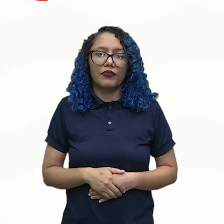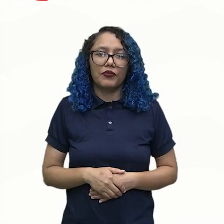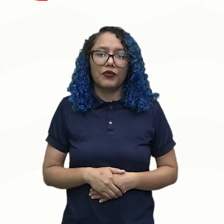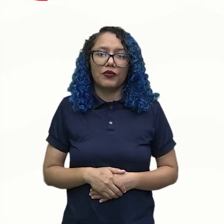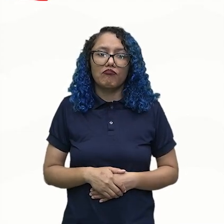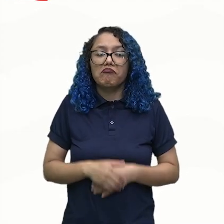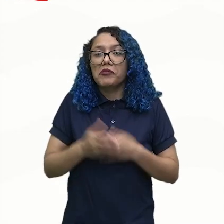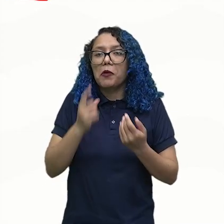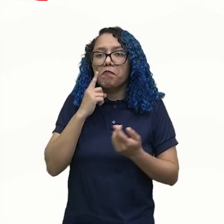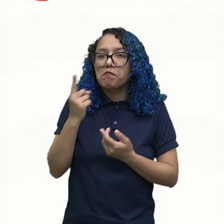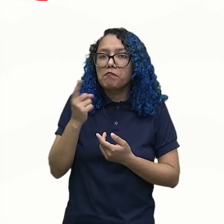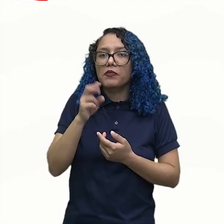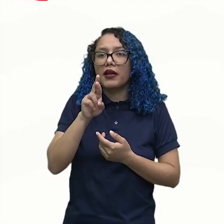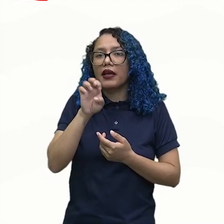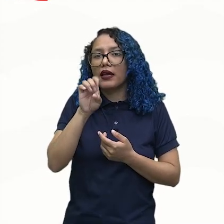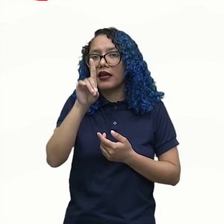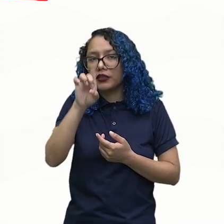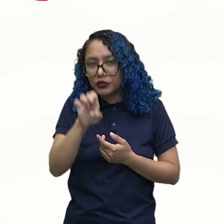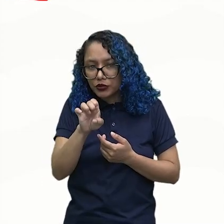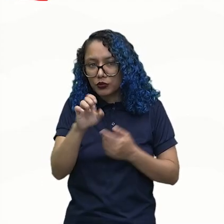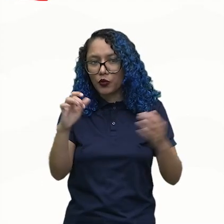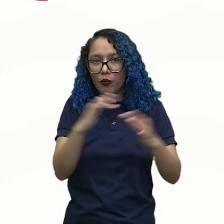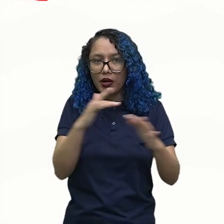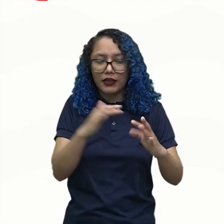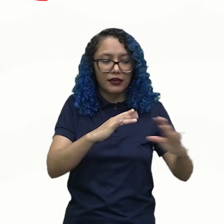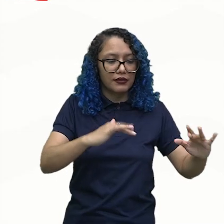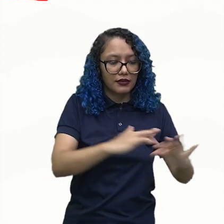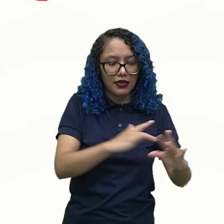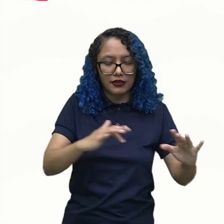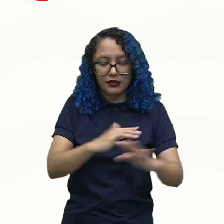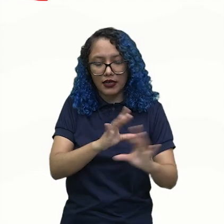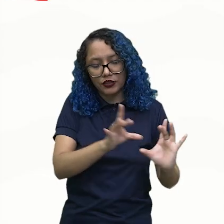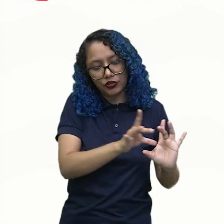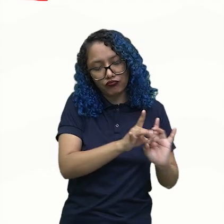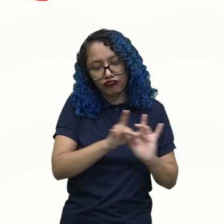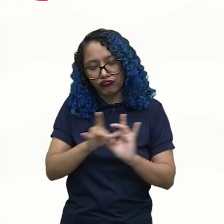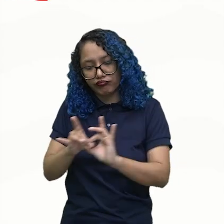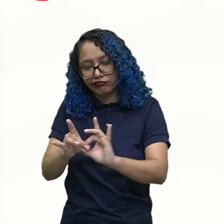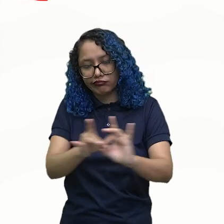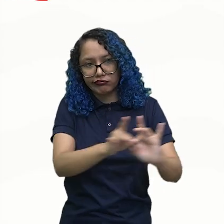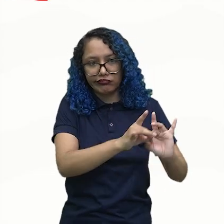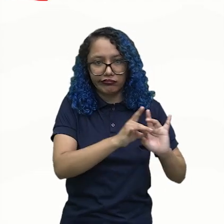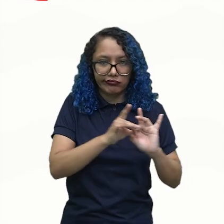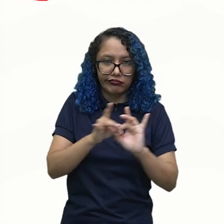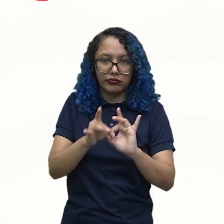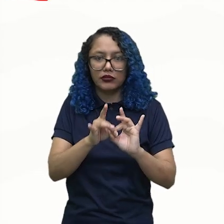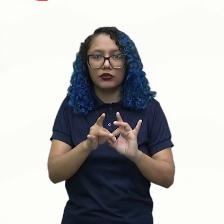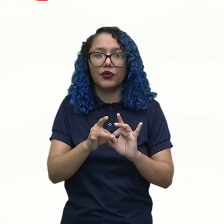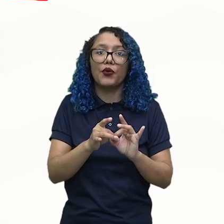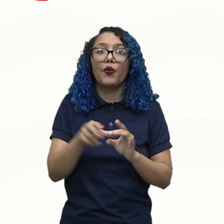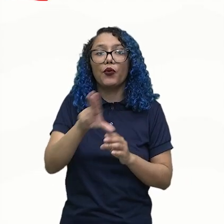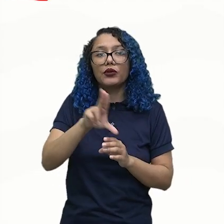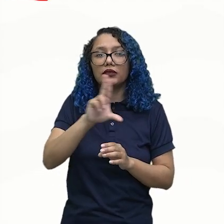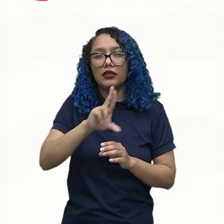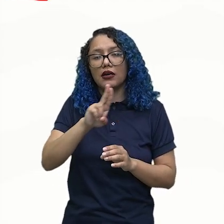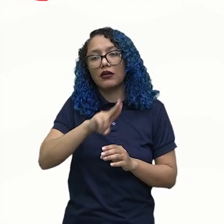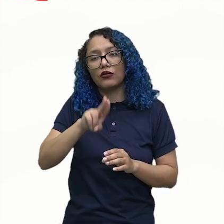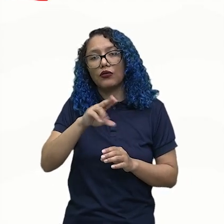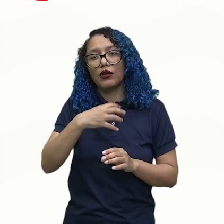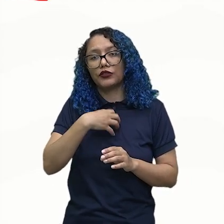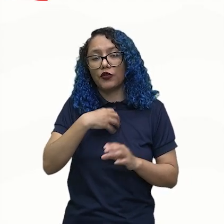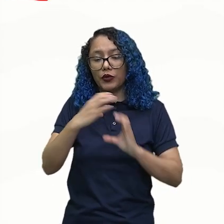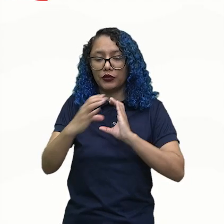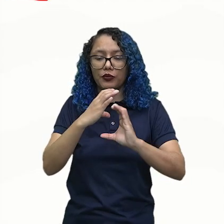cidades conectadas entre si através dos meios de transporte e através dos meios de